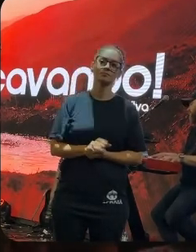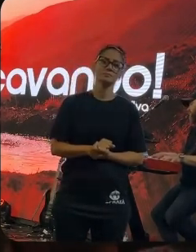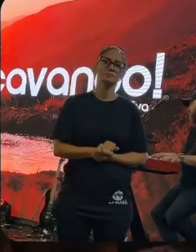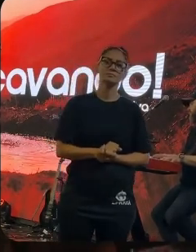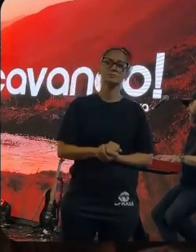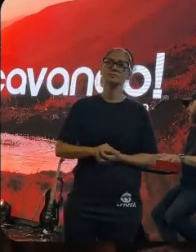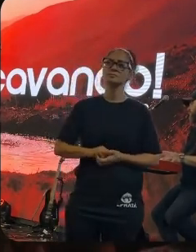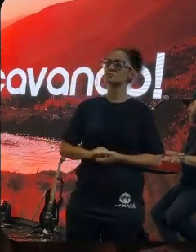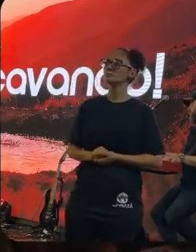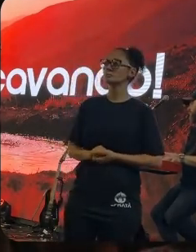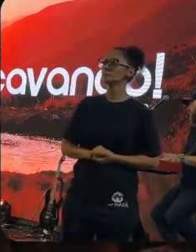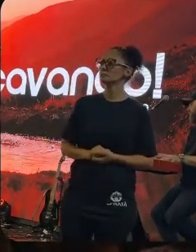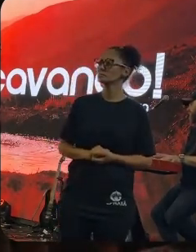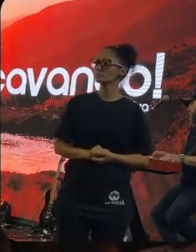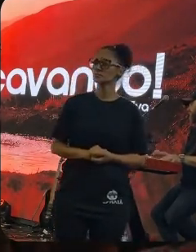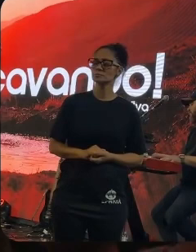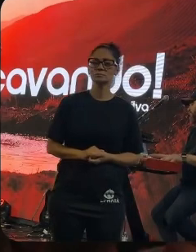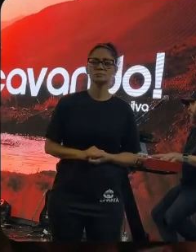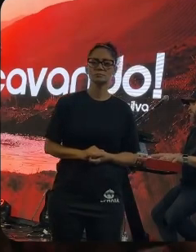Oh!